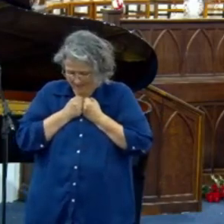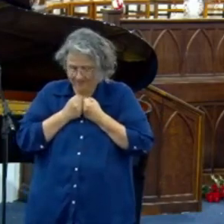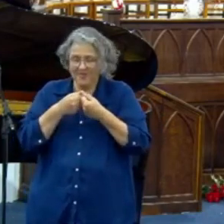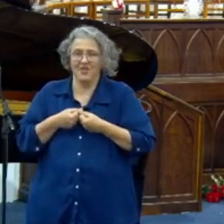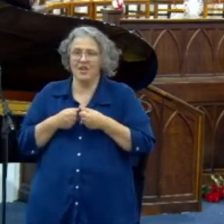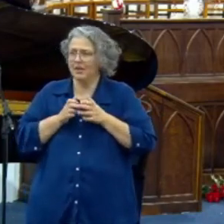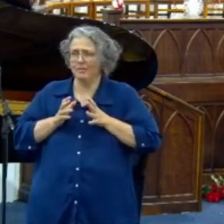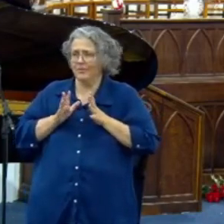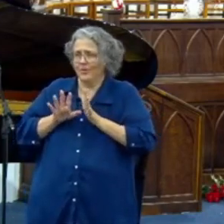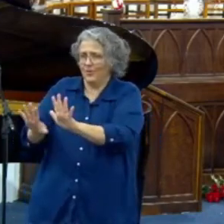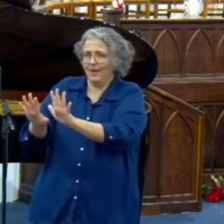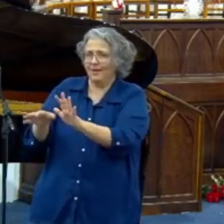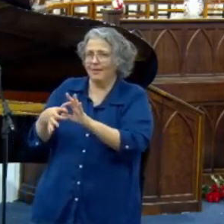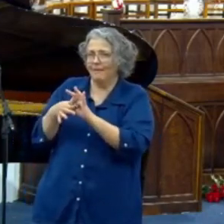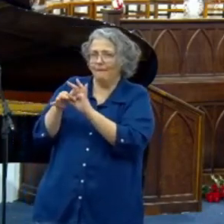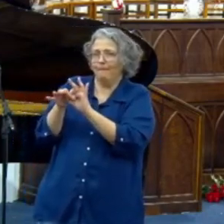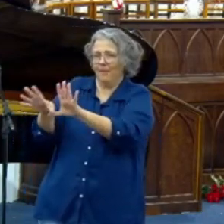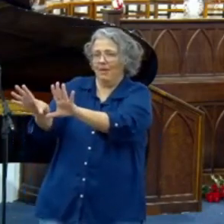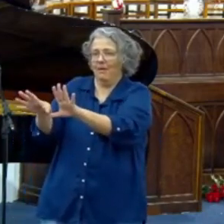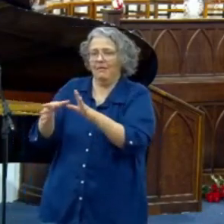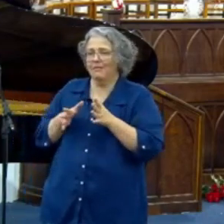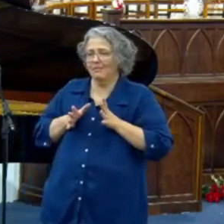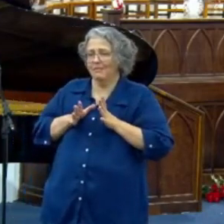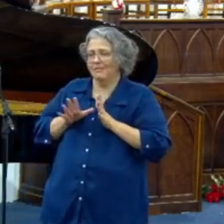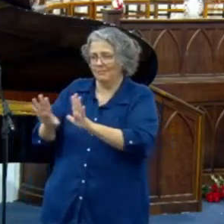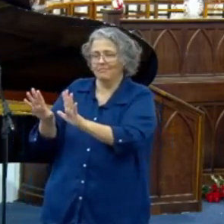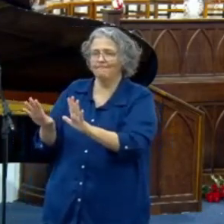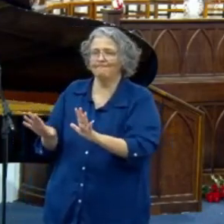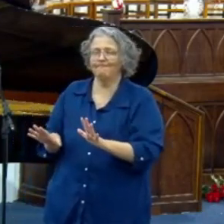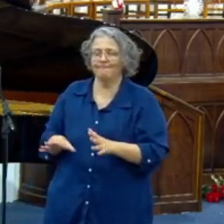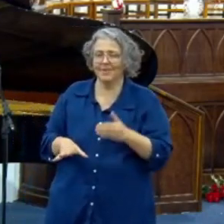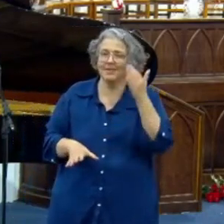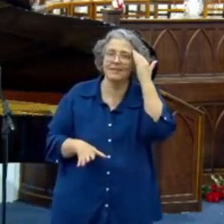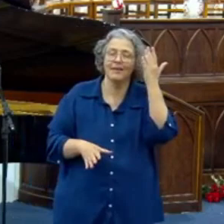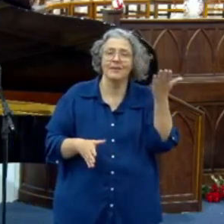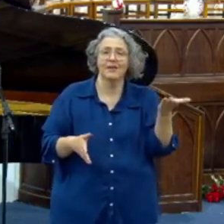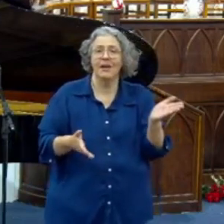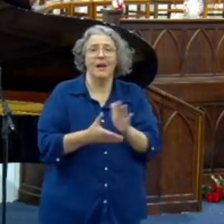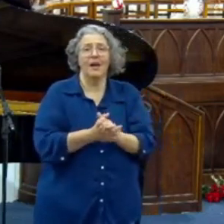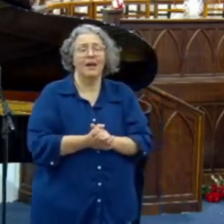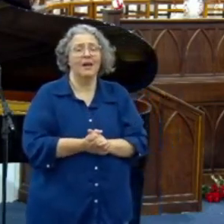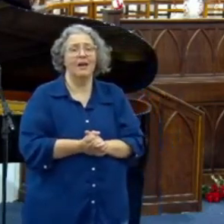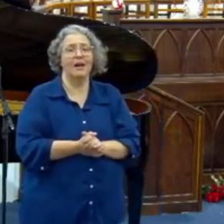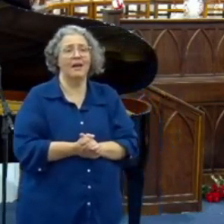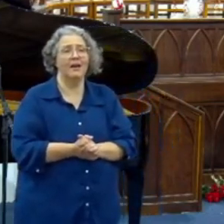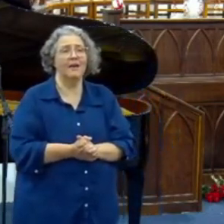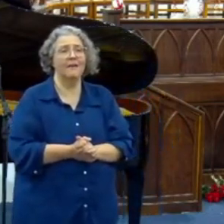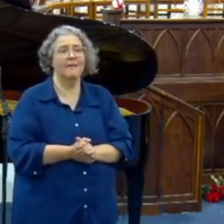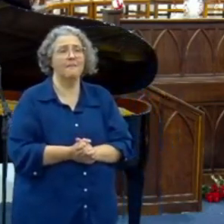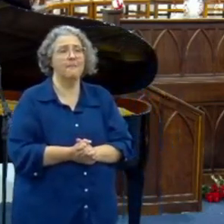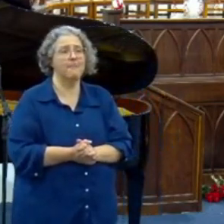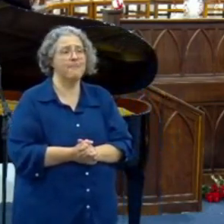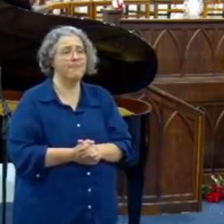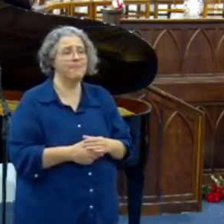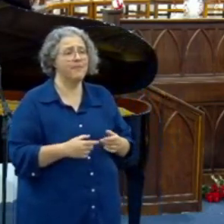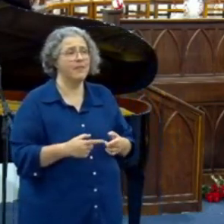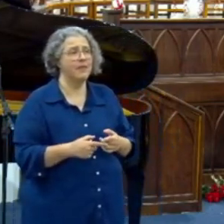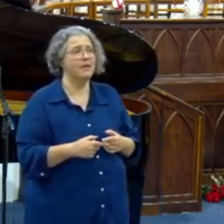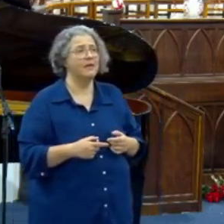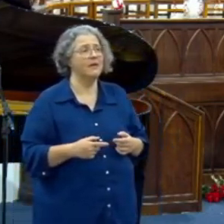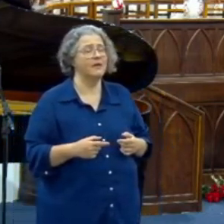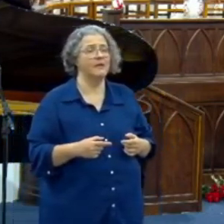que aqueles que são adeptos da teologia da prosperidade odeiam isso. Eu acho que nem tem esse versículo na Bíblia deles, mas está